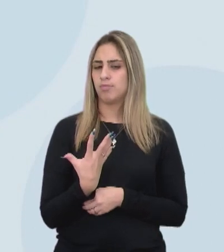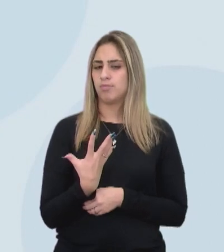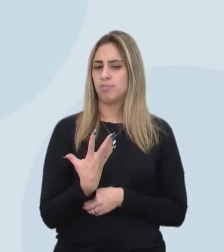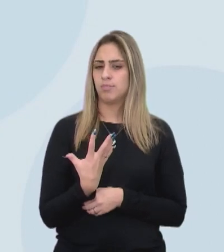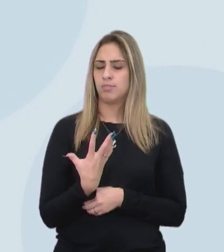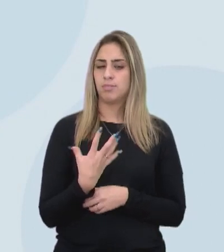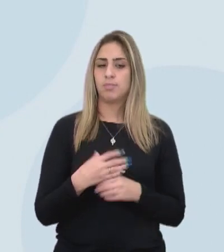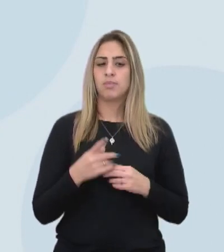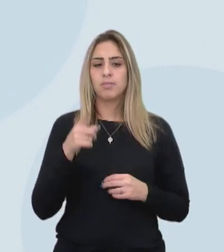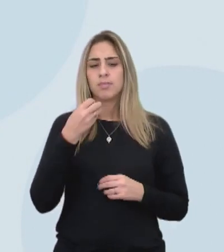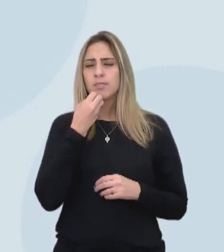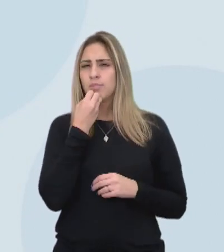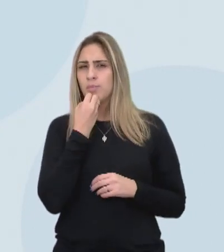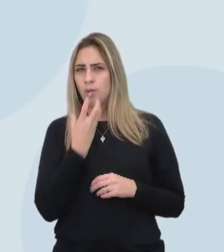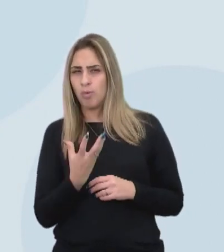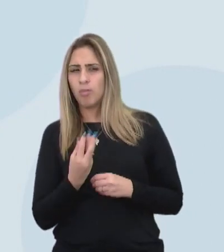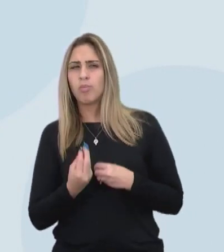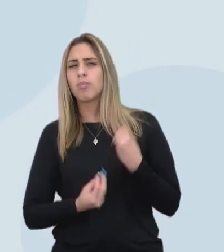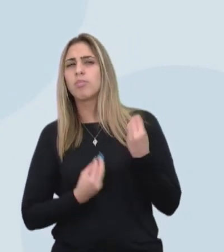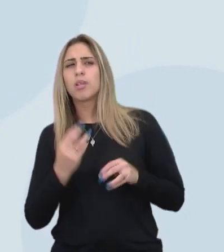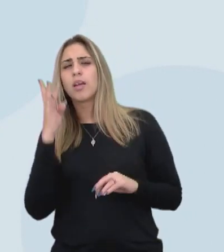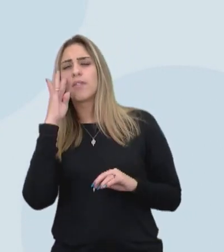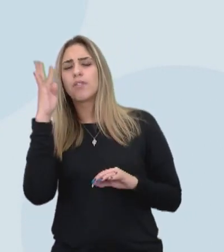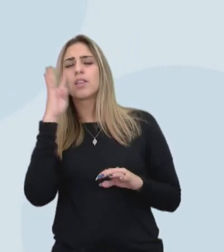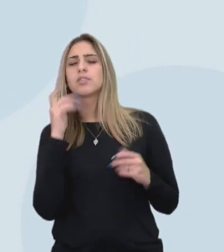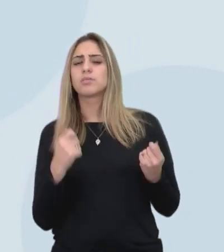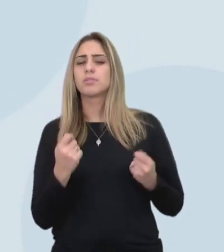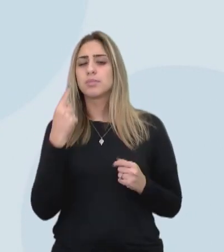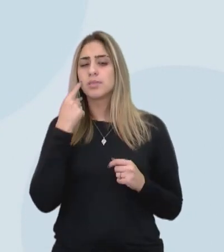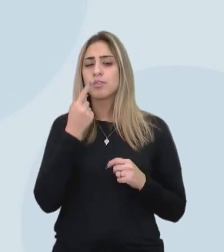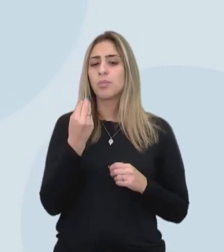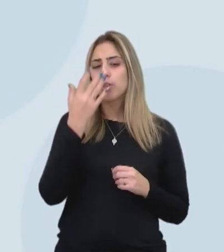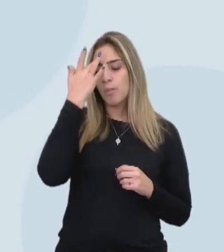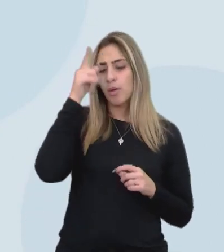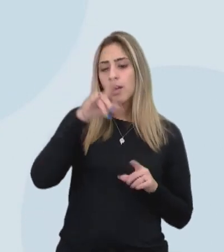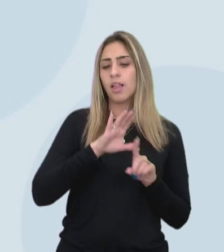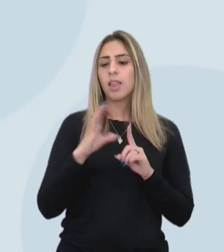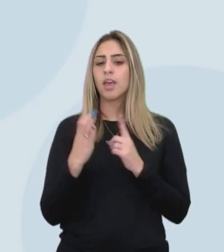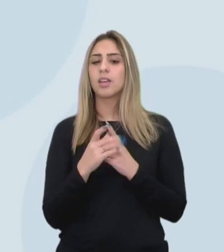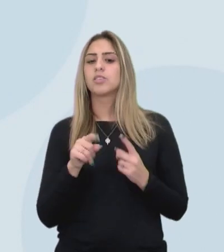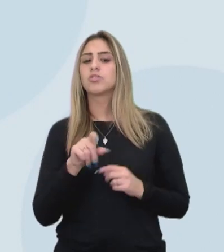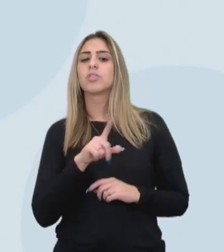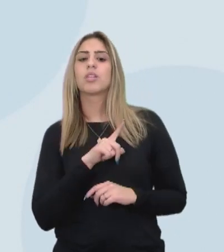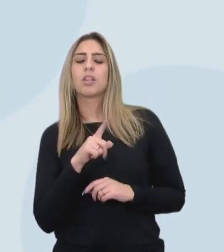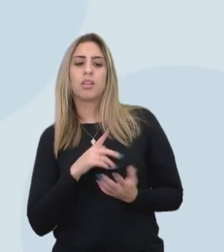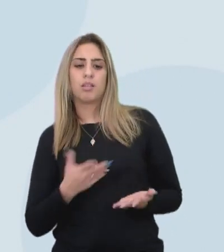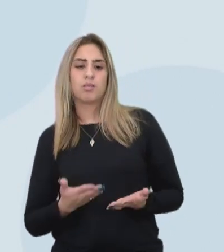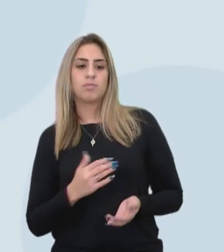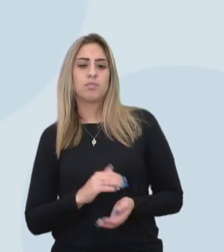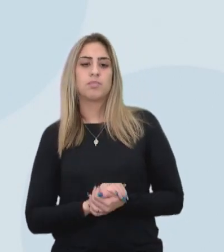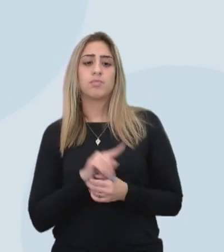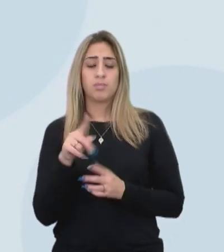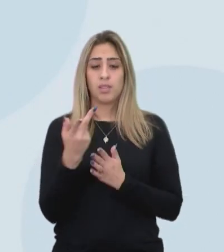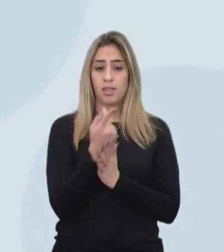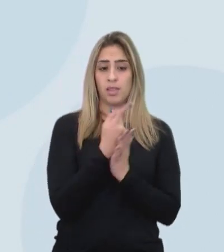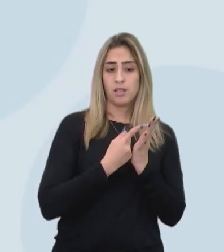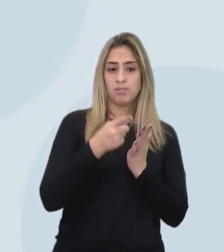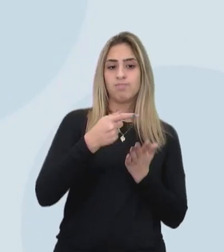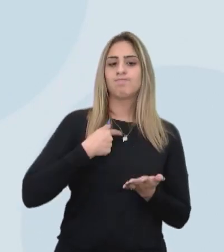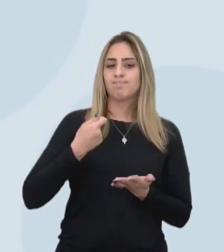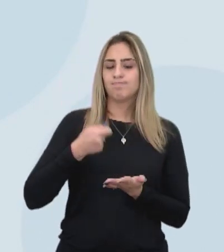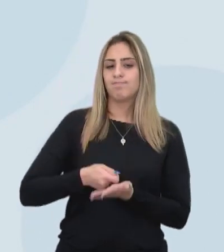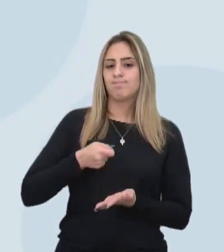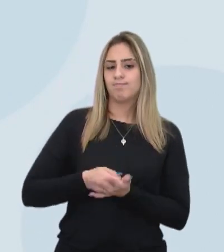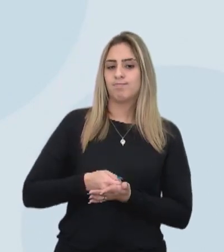ele é bem reflexivo, né, e relativo. Depende muito do cliente, o que o cliente tem. Ser desenhista e